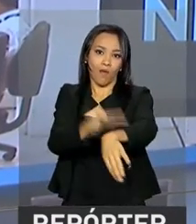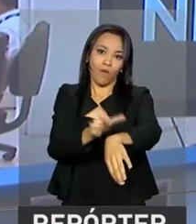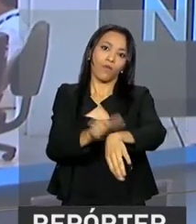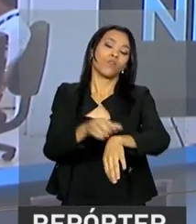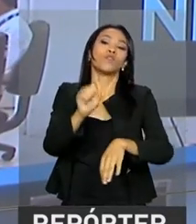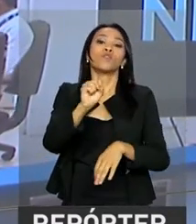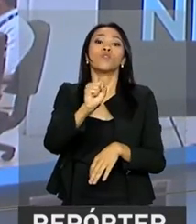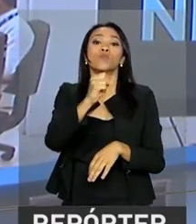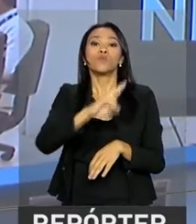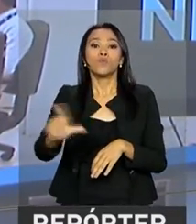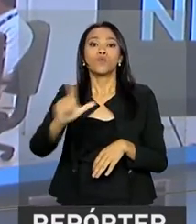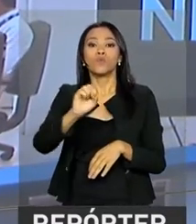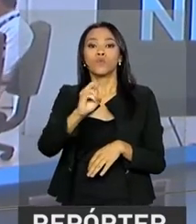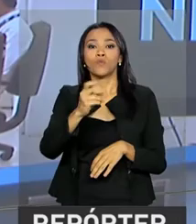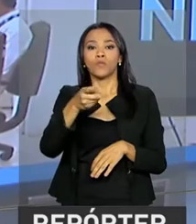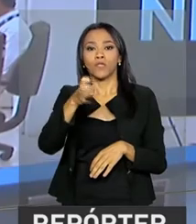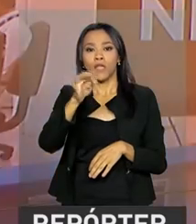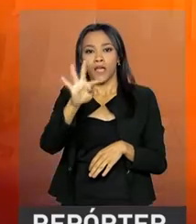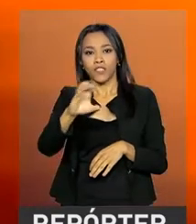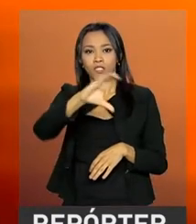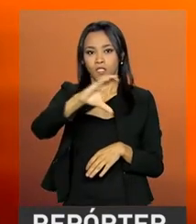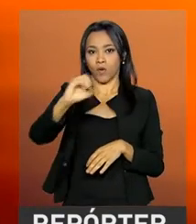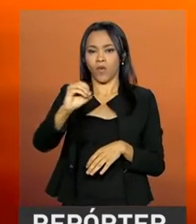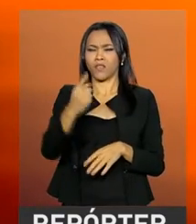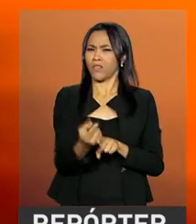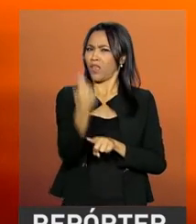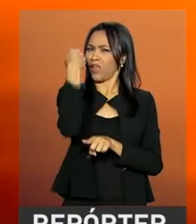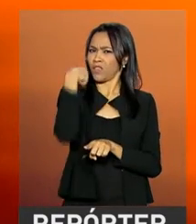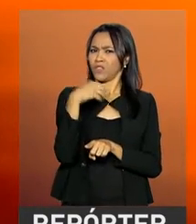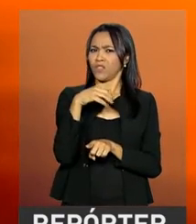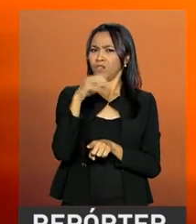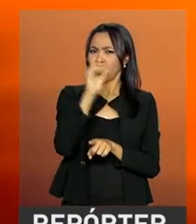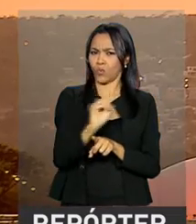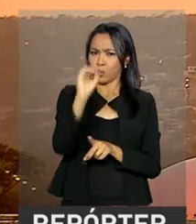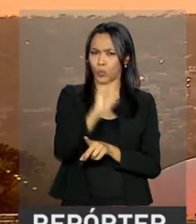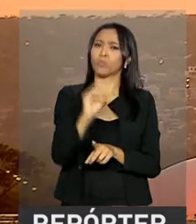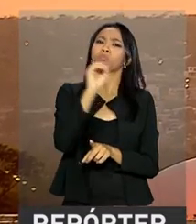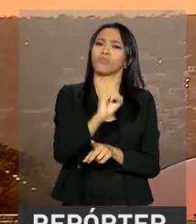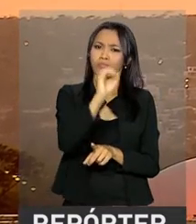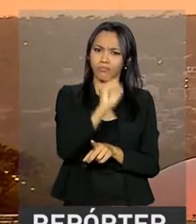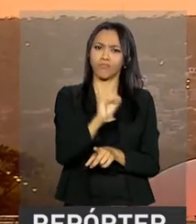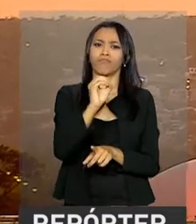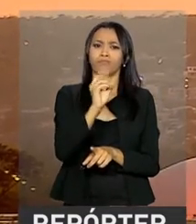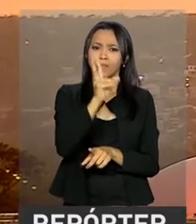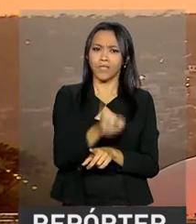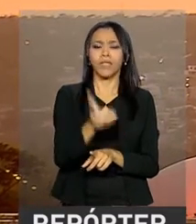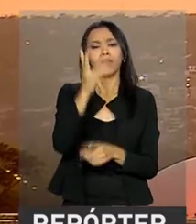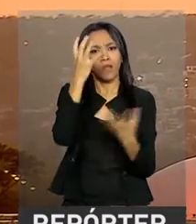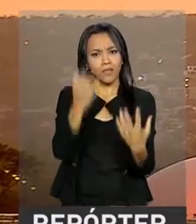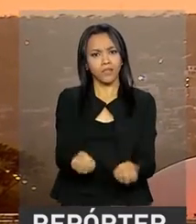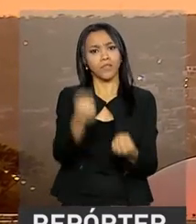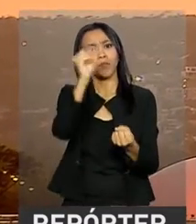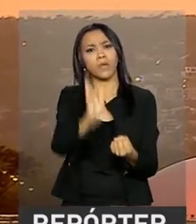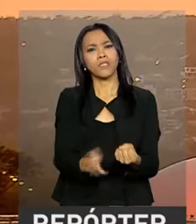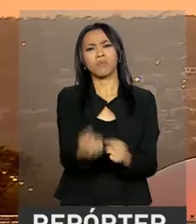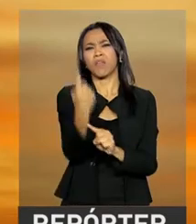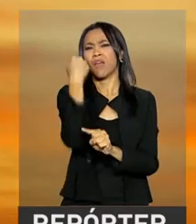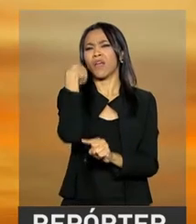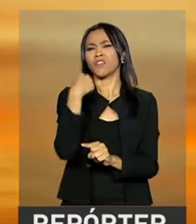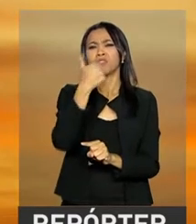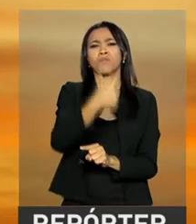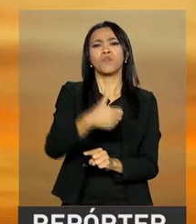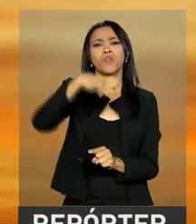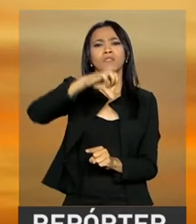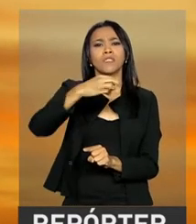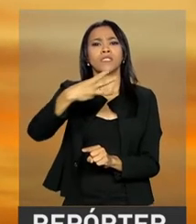do país a medida está em vigor desde outubro a mudança de horário é adotada no brasil desde 1931